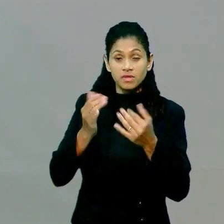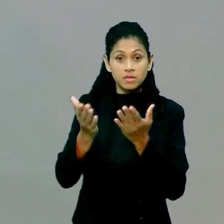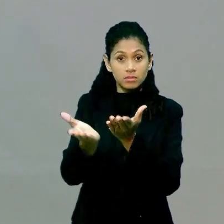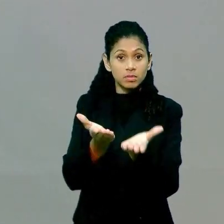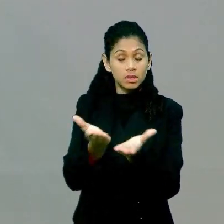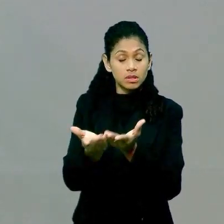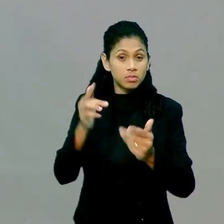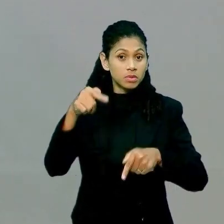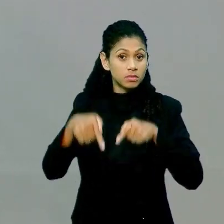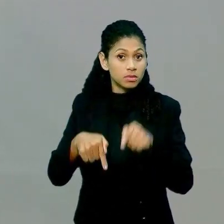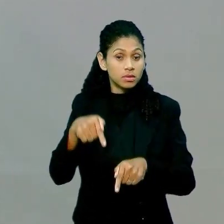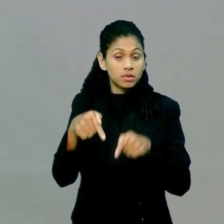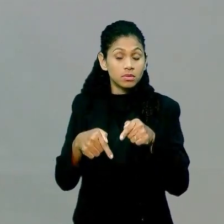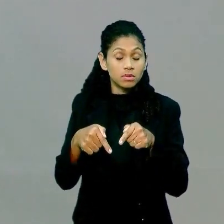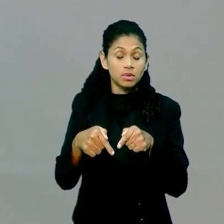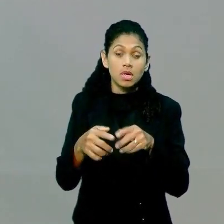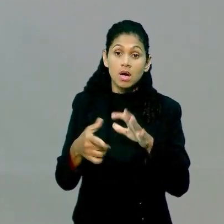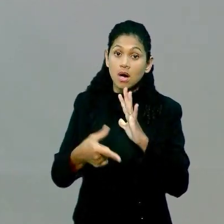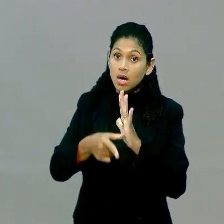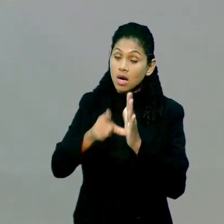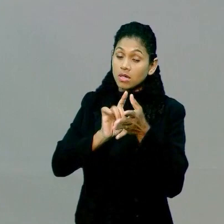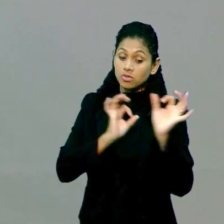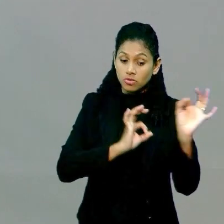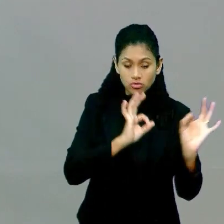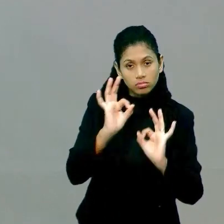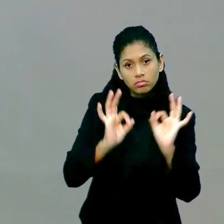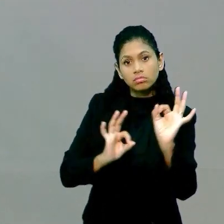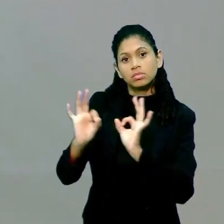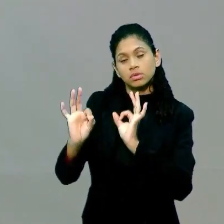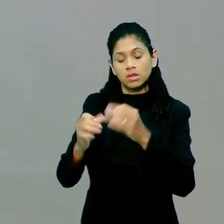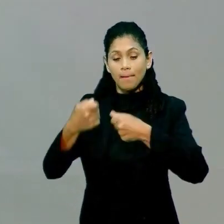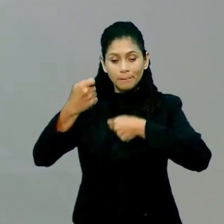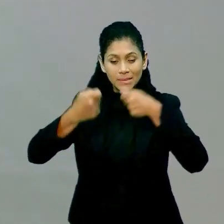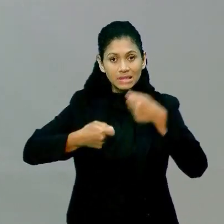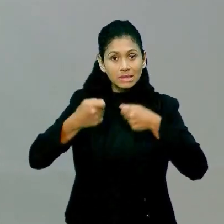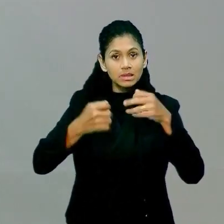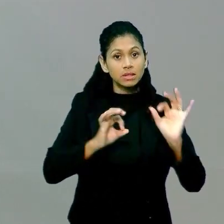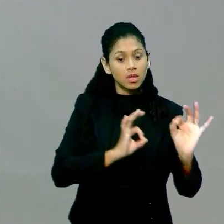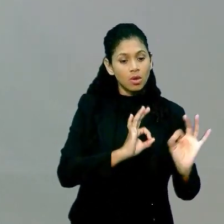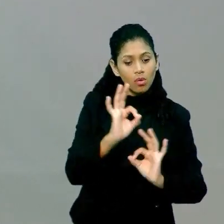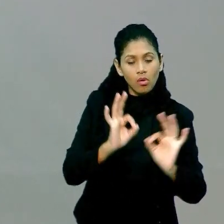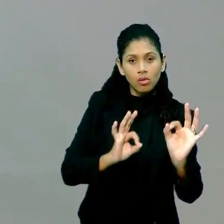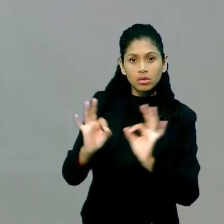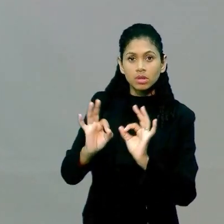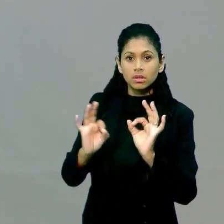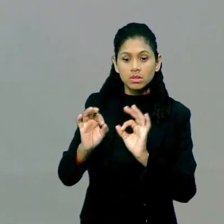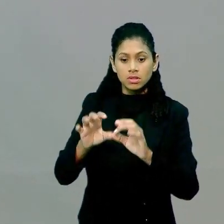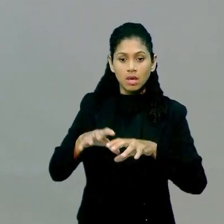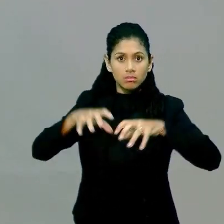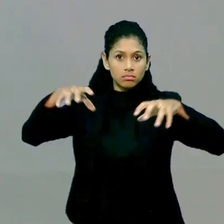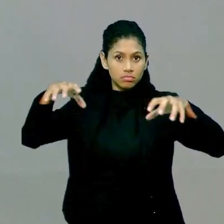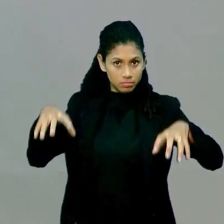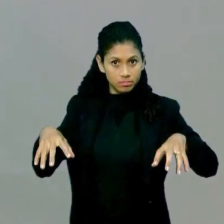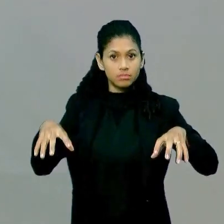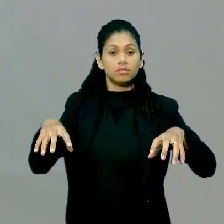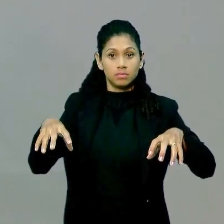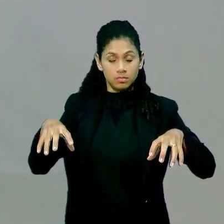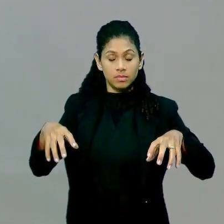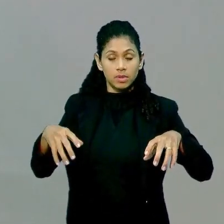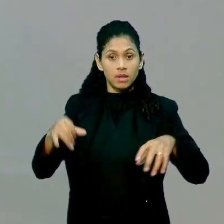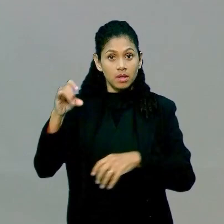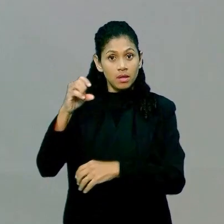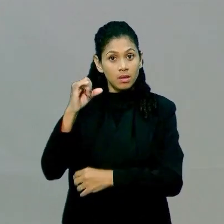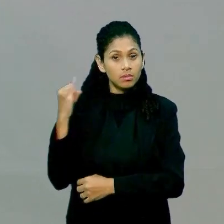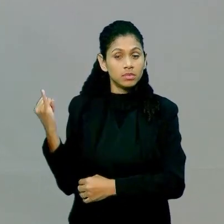de uma reação sem organizar os lados. E o balanceamento ele é extremamente importante para resolver uma questão